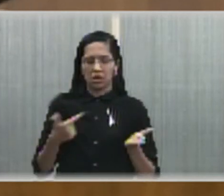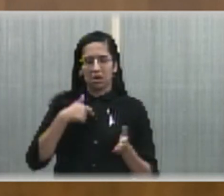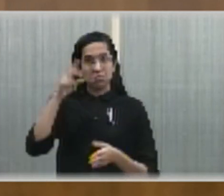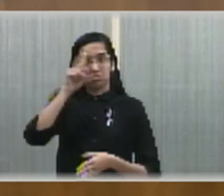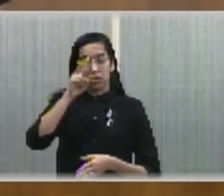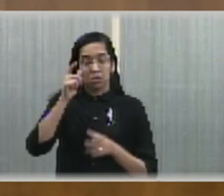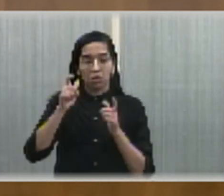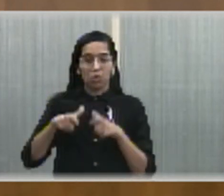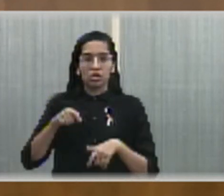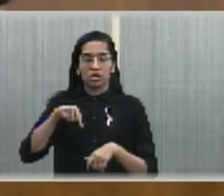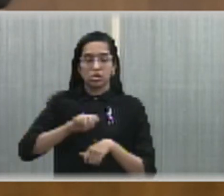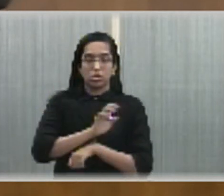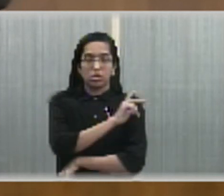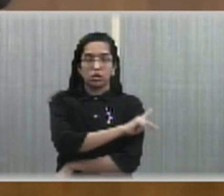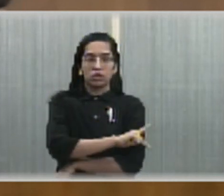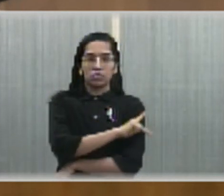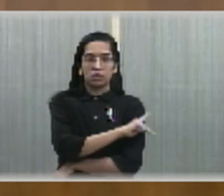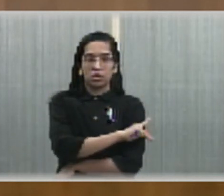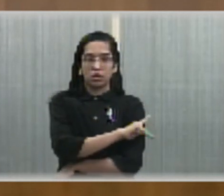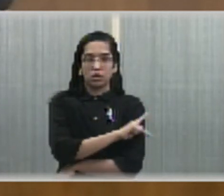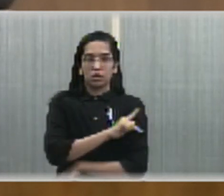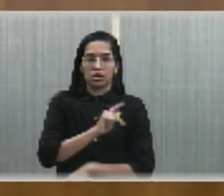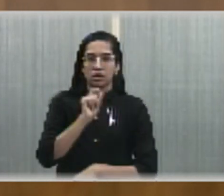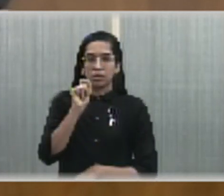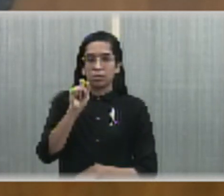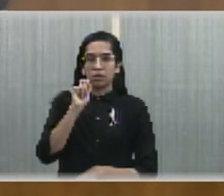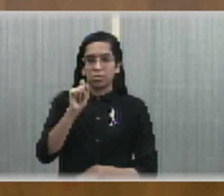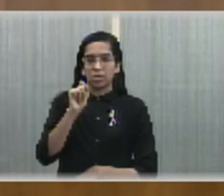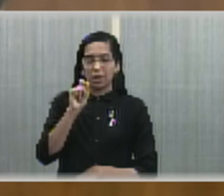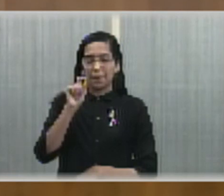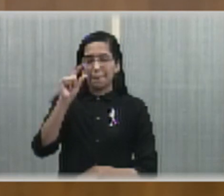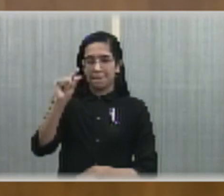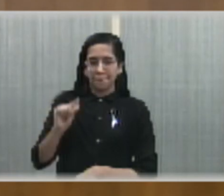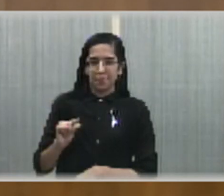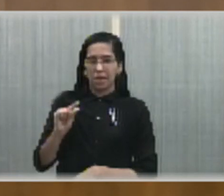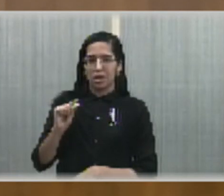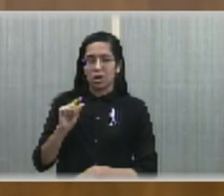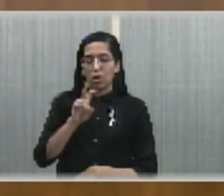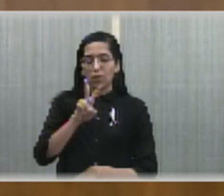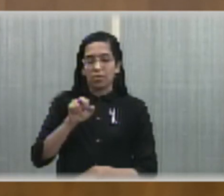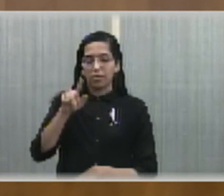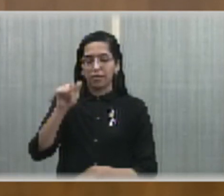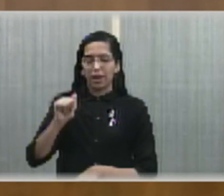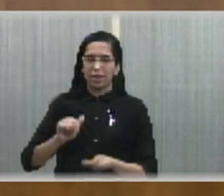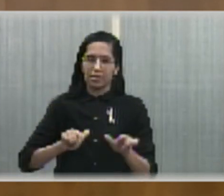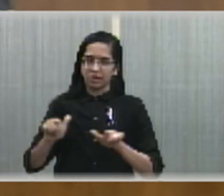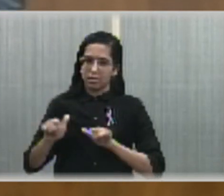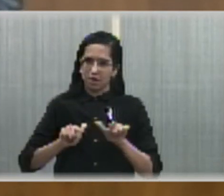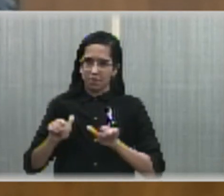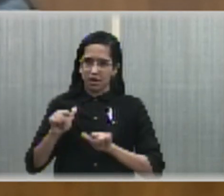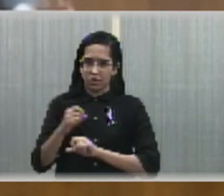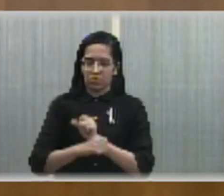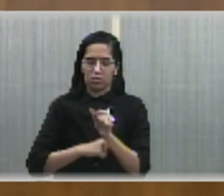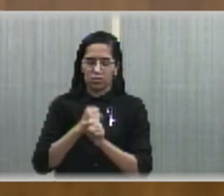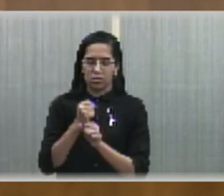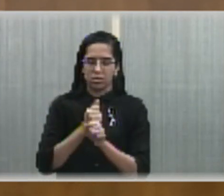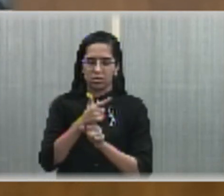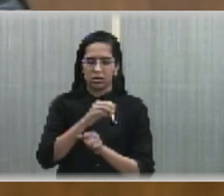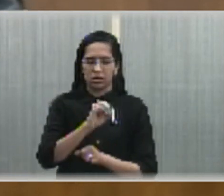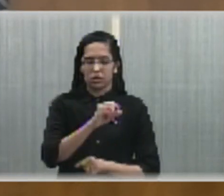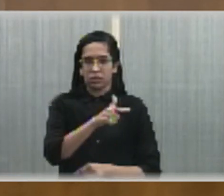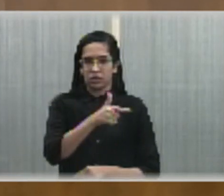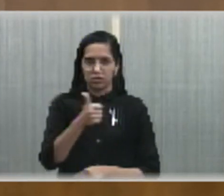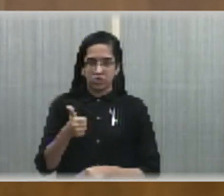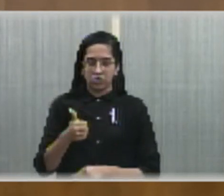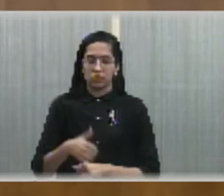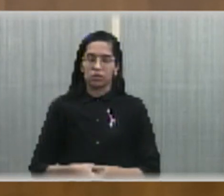foi a unidade da federação que menos ofereceu vaga de emprego nesse último ano. De todos os estados, o Piauí foi